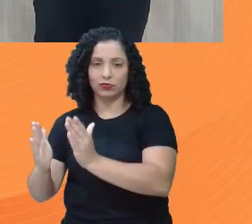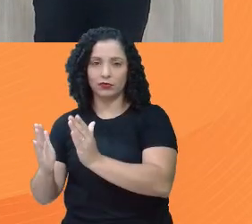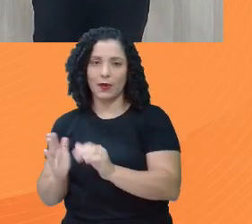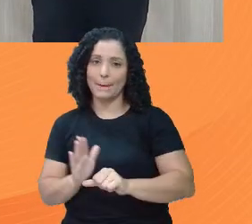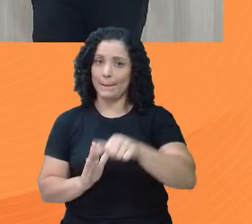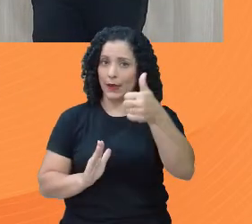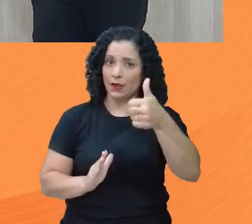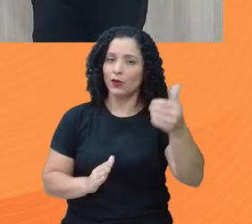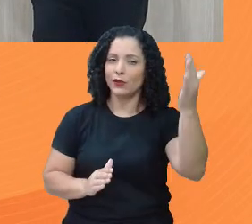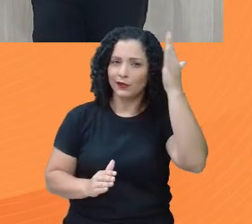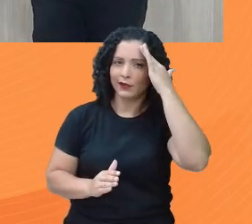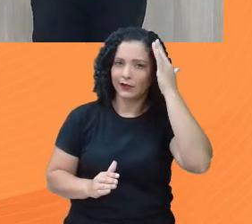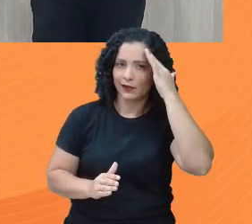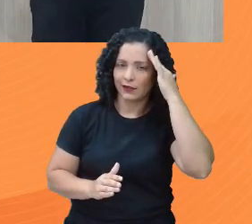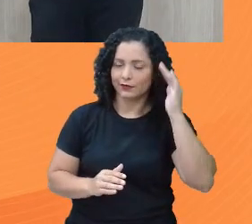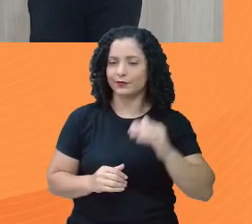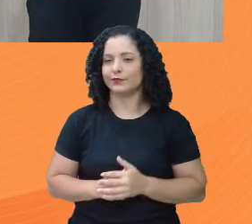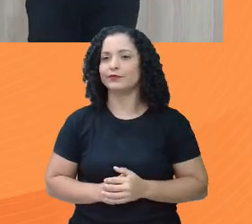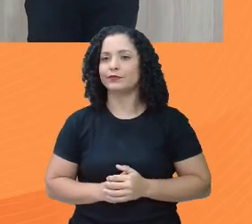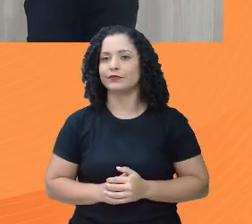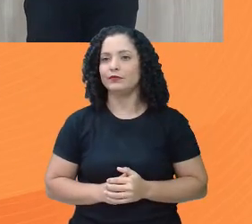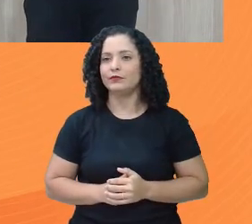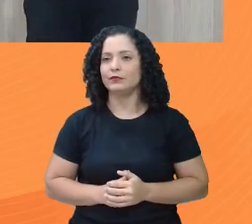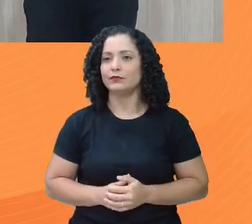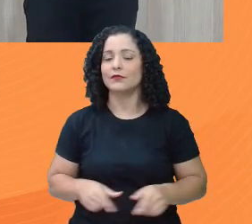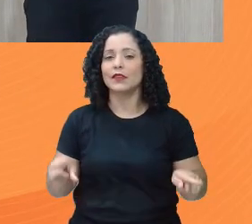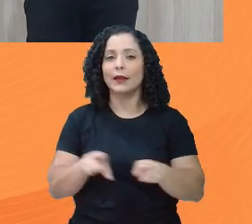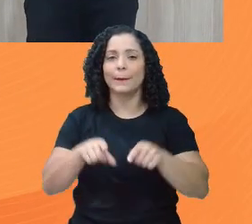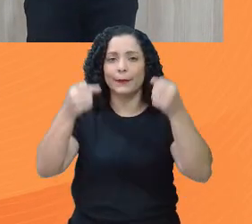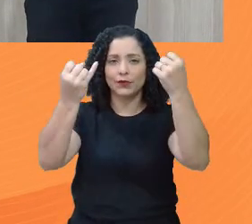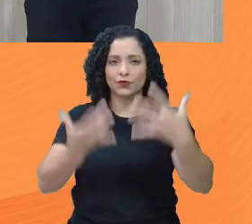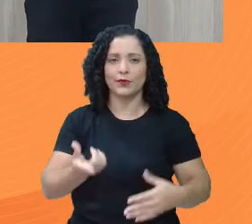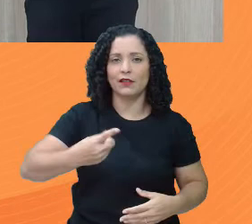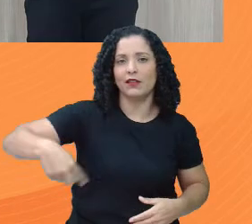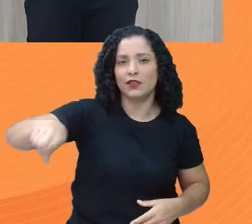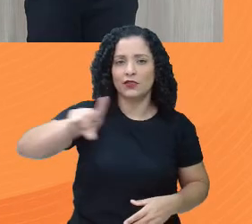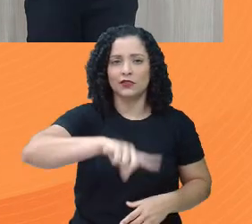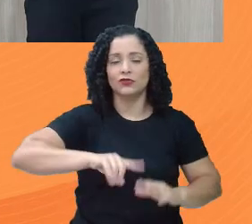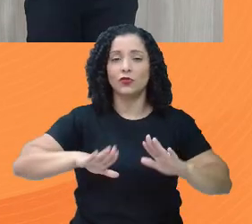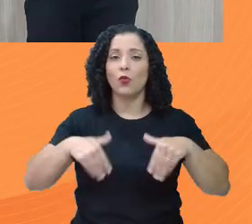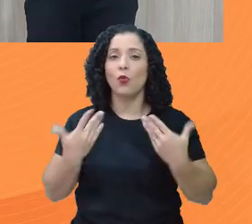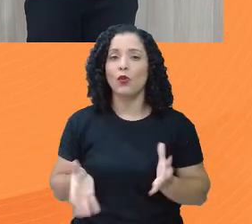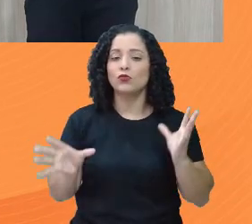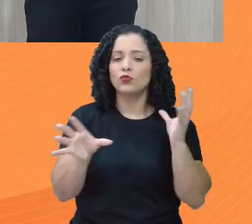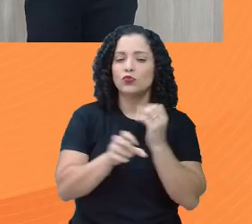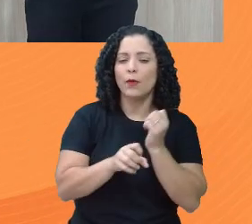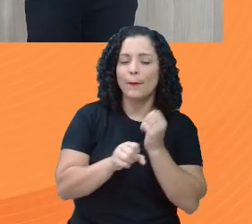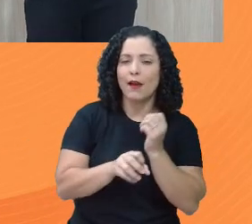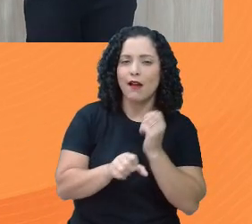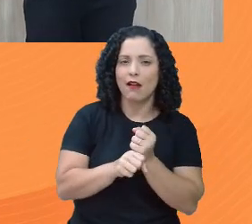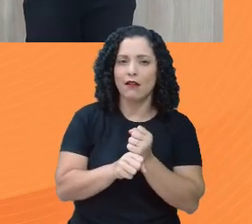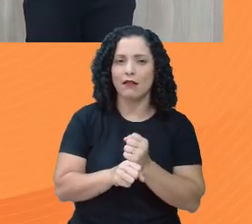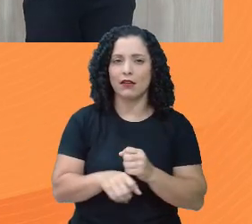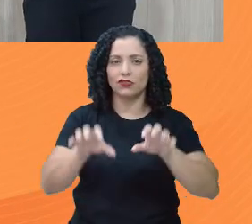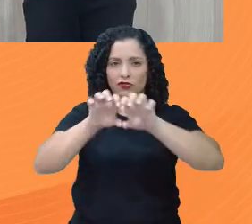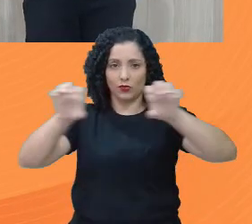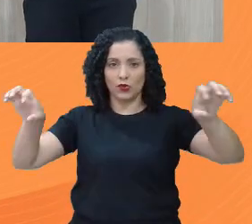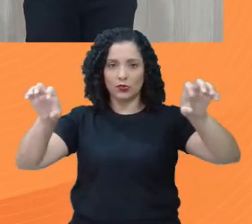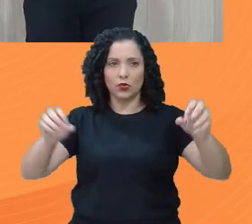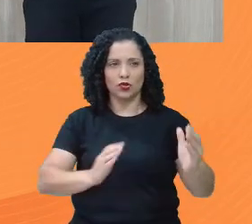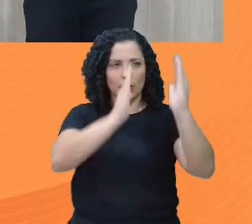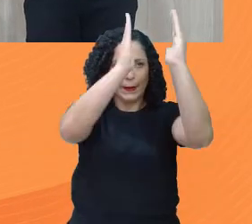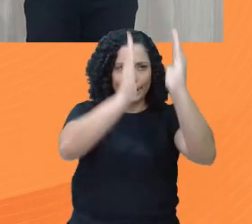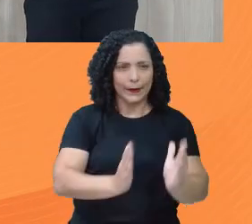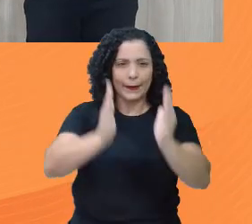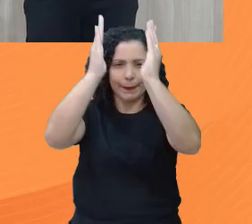observação, certo? E o que eu acabei de falar para você, quando a gente somar essas equações, a gente